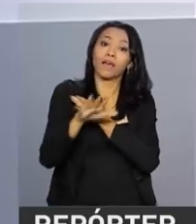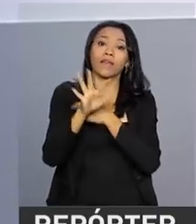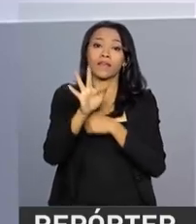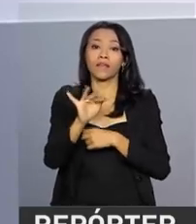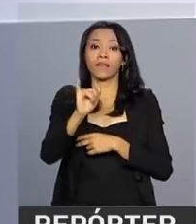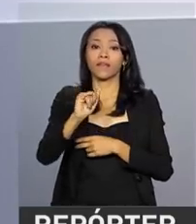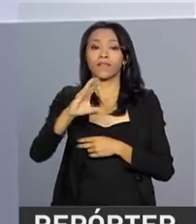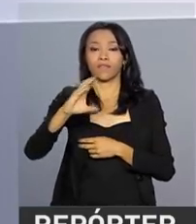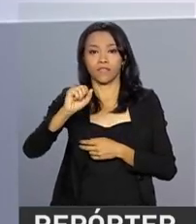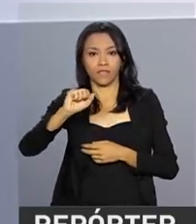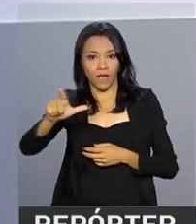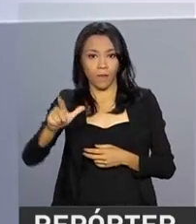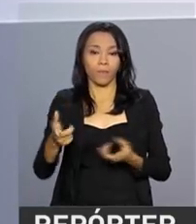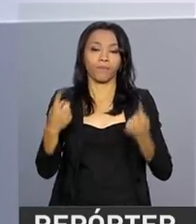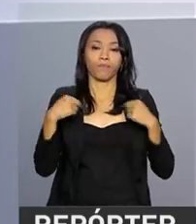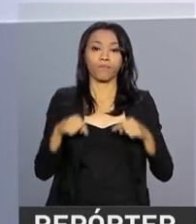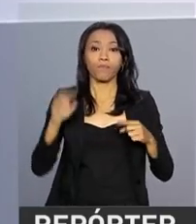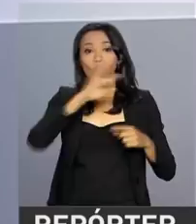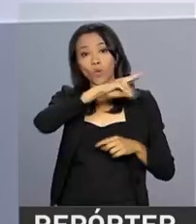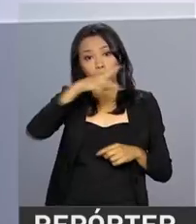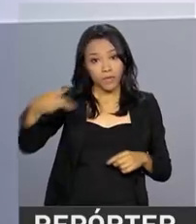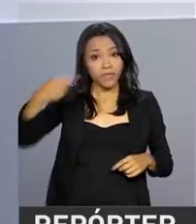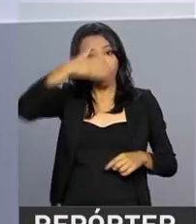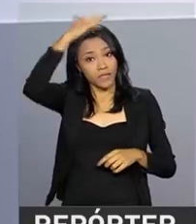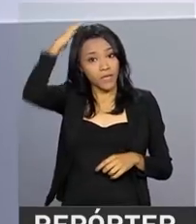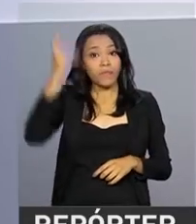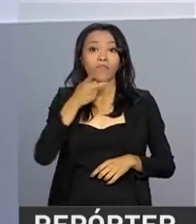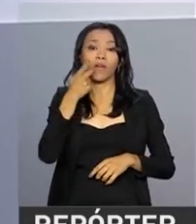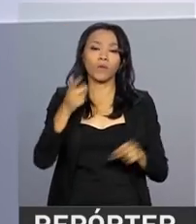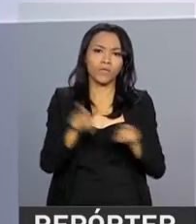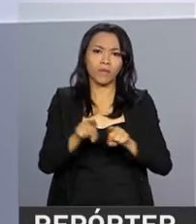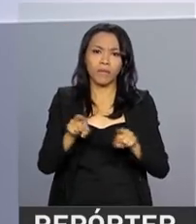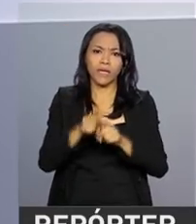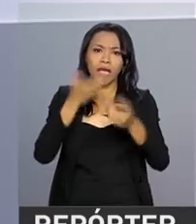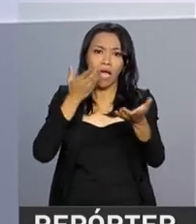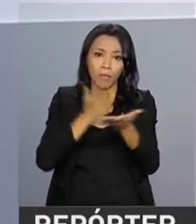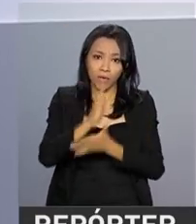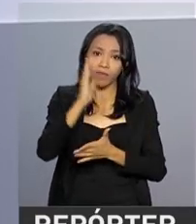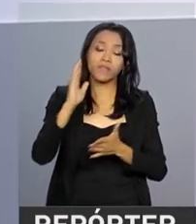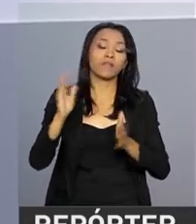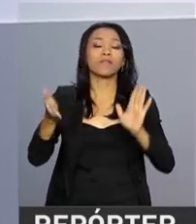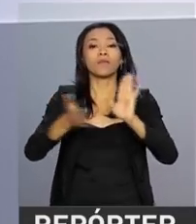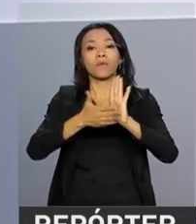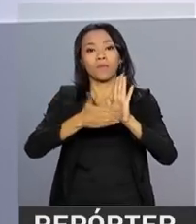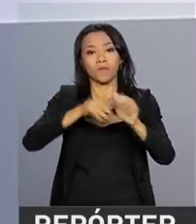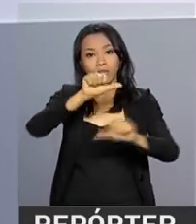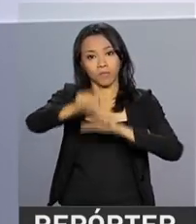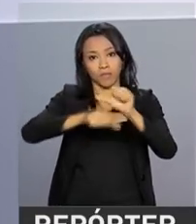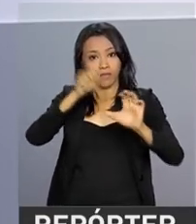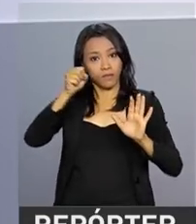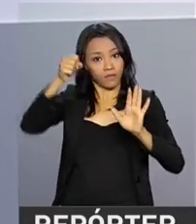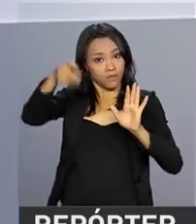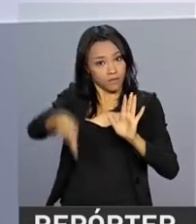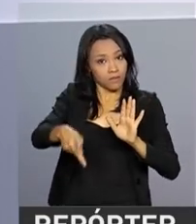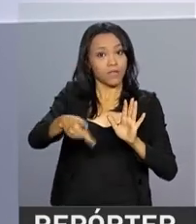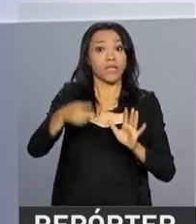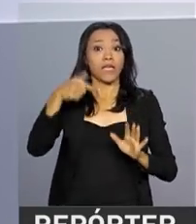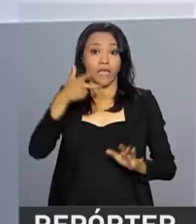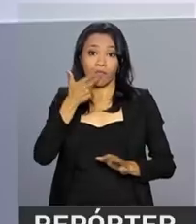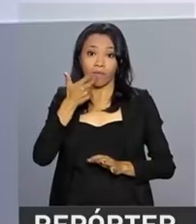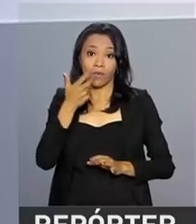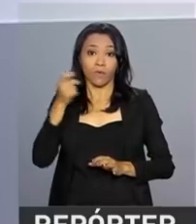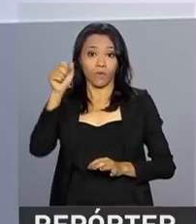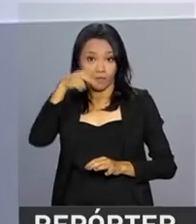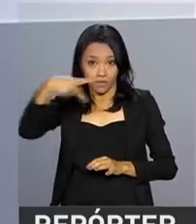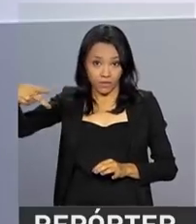o presidente michel temer falou também sobre a importância da aprovação da reforma da previdência para o país para ele o único objetivo